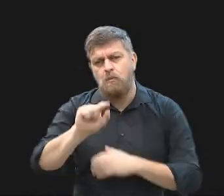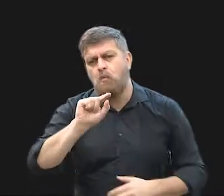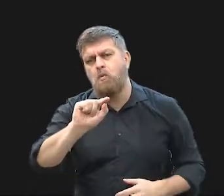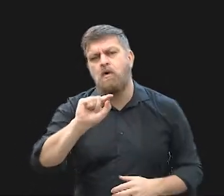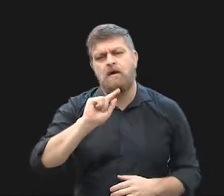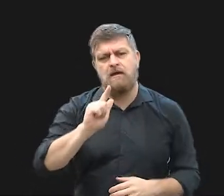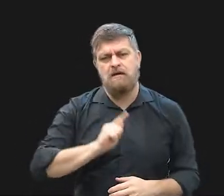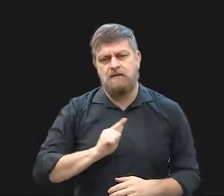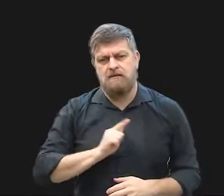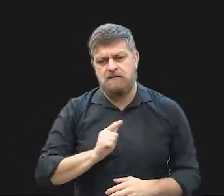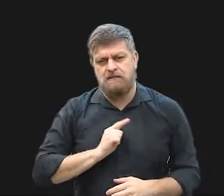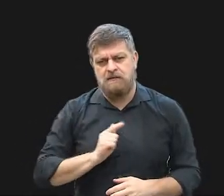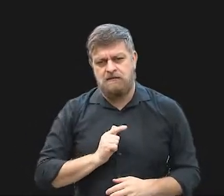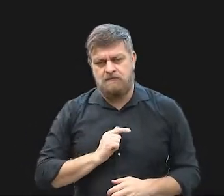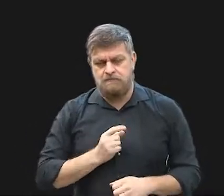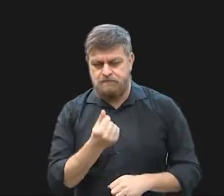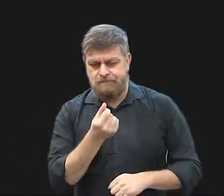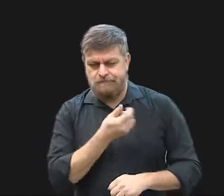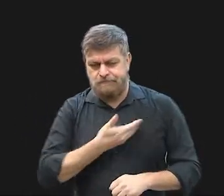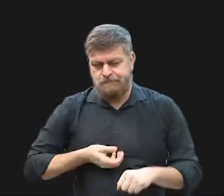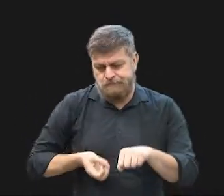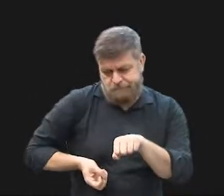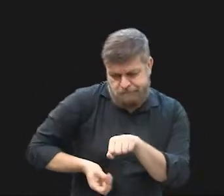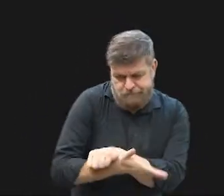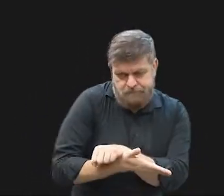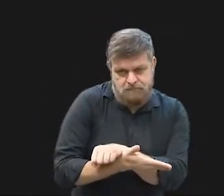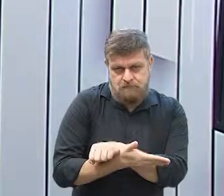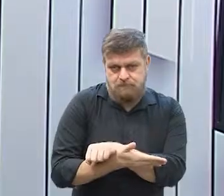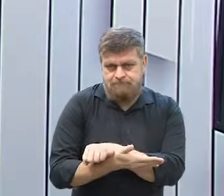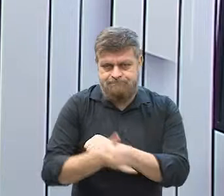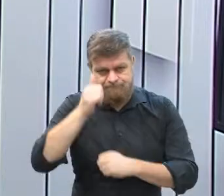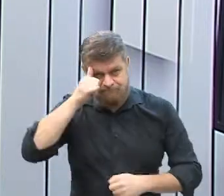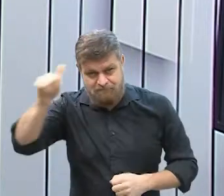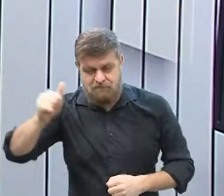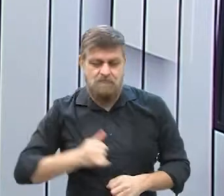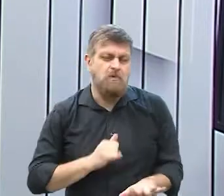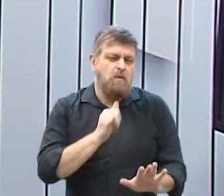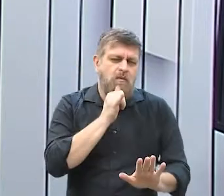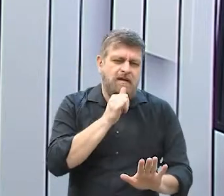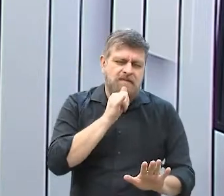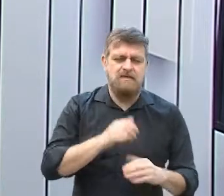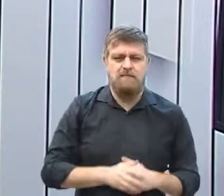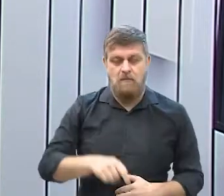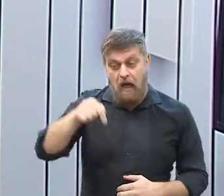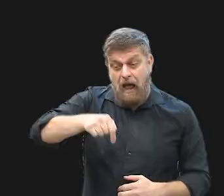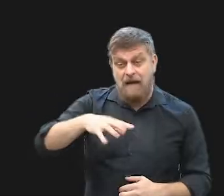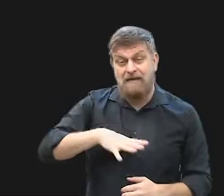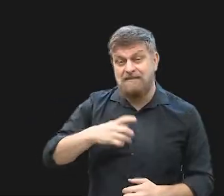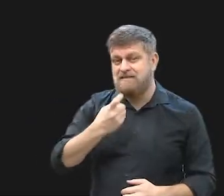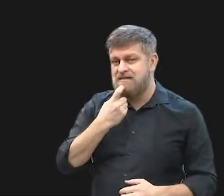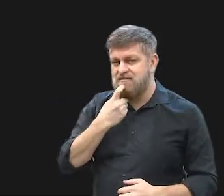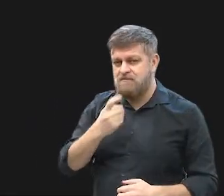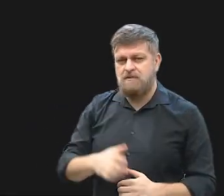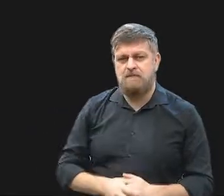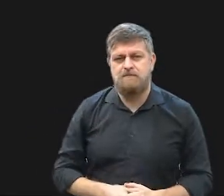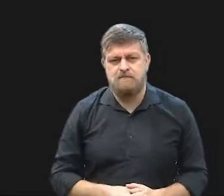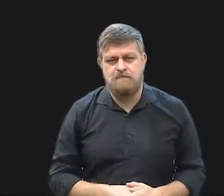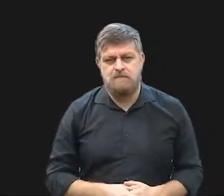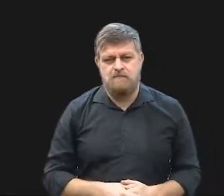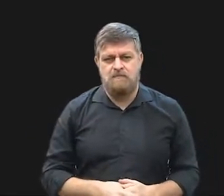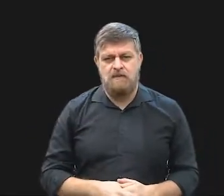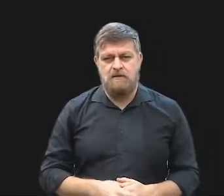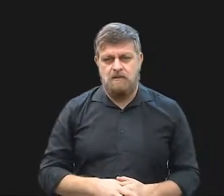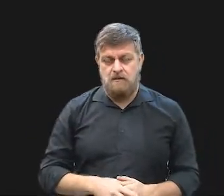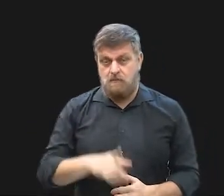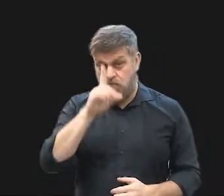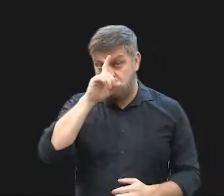combate forte à corrupção e à transparência. Vou dar um exemplo aqui na nossa cidade de Campinas, tenho liberdade para isso. Caso Ouro Verde,